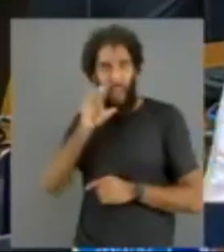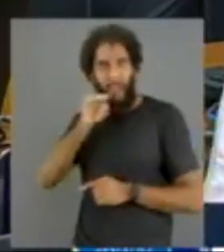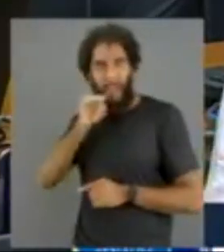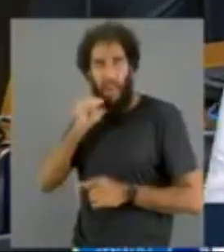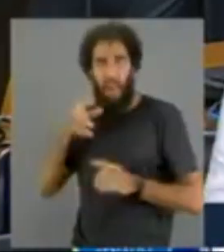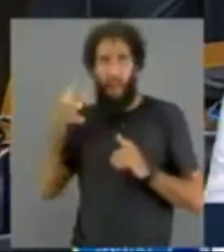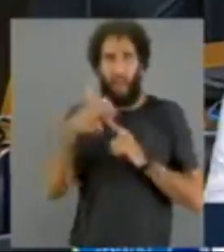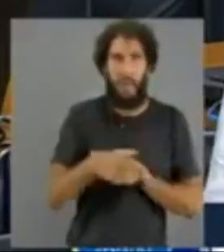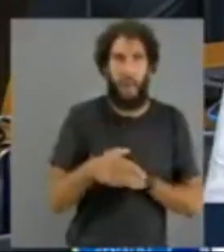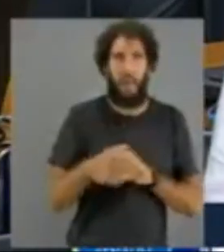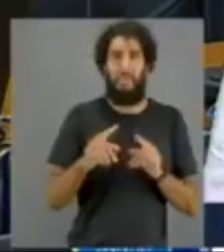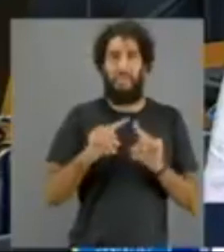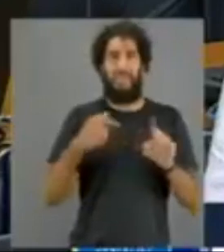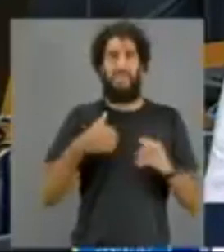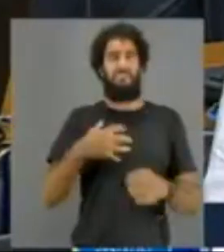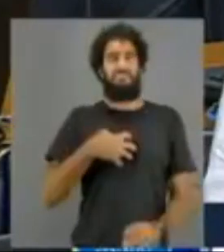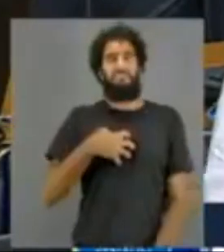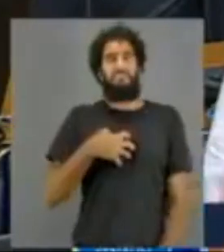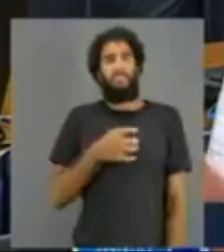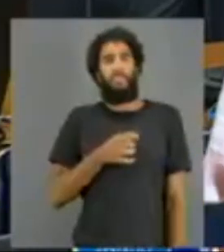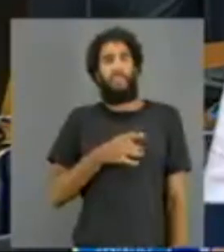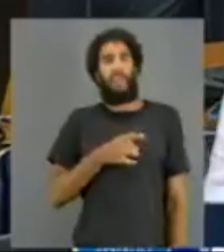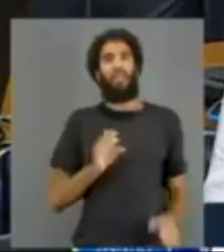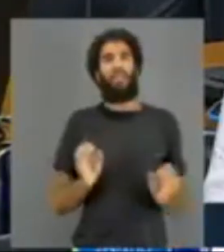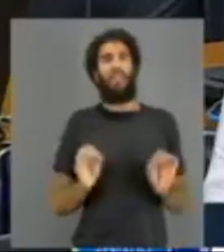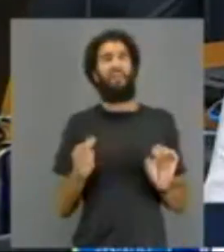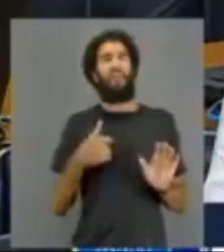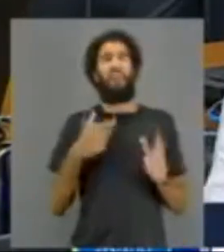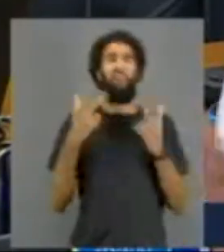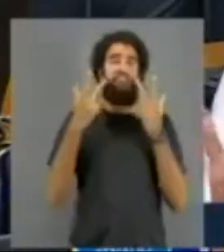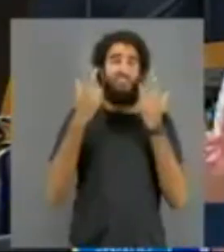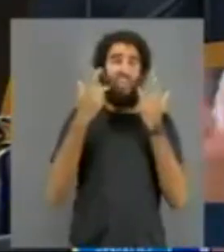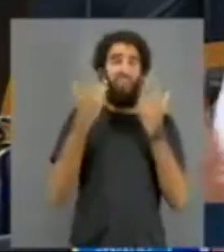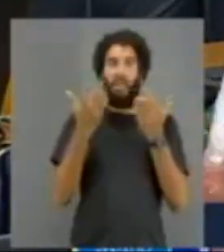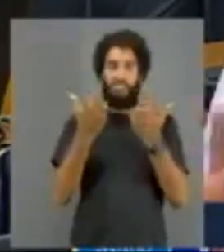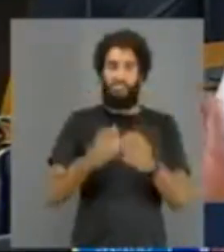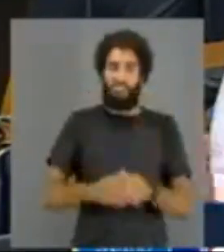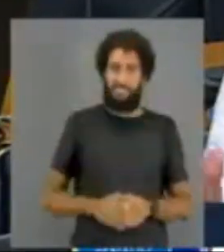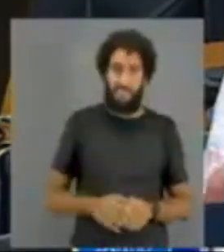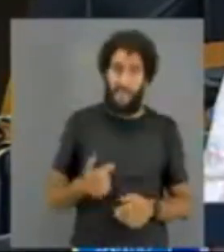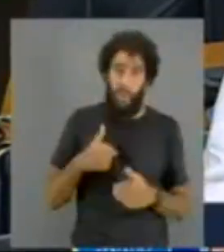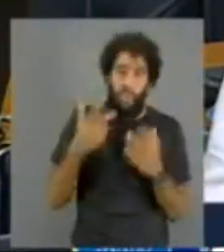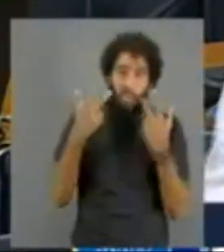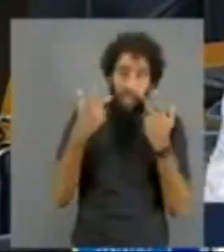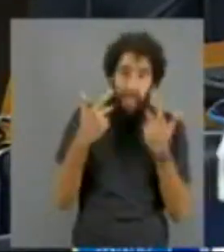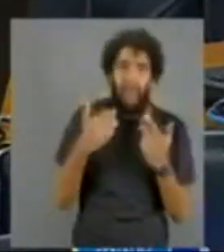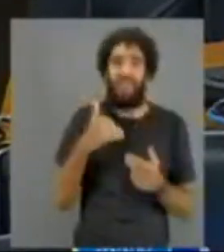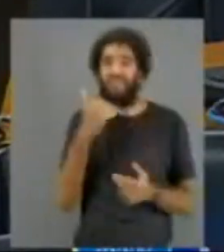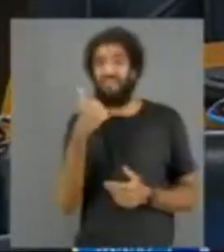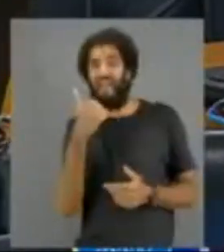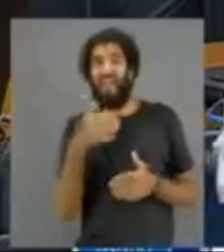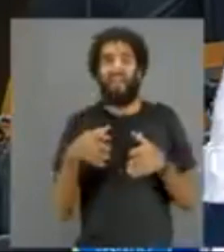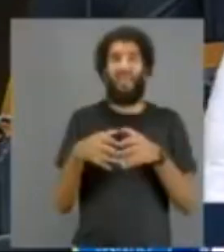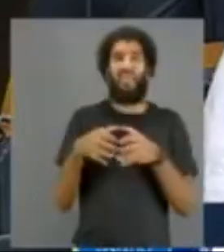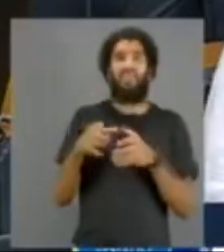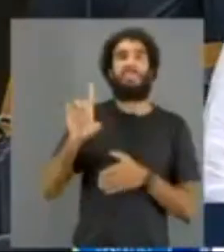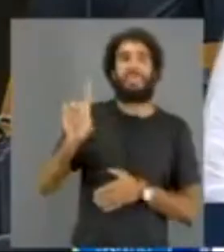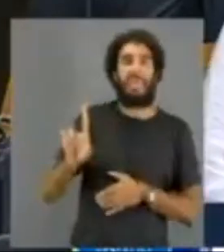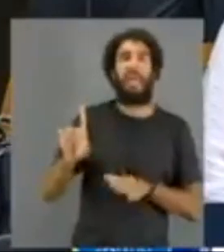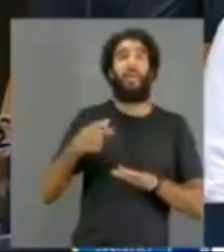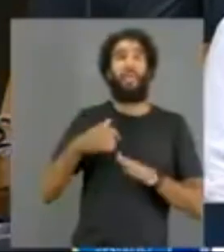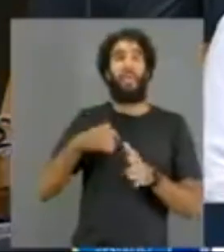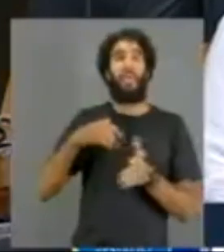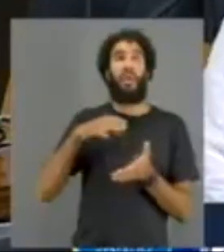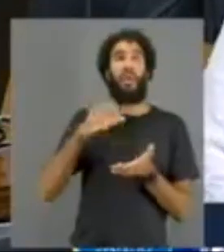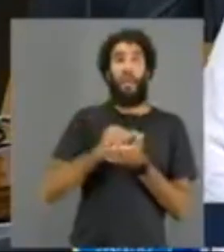embora eu não me intimide. É, não, eu não me intimido contigo. Eu não me intimido contigo nem com a extrema-direita. Eu só quero deixar o registro, porque eu vou